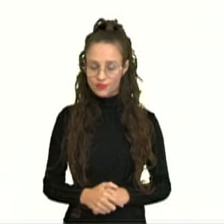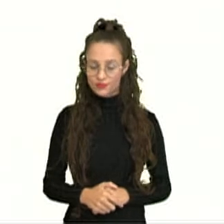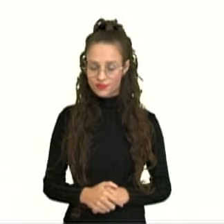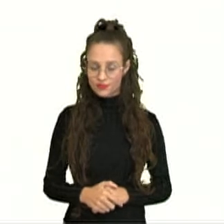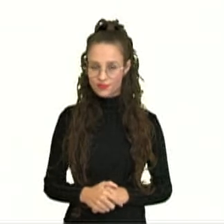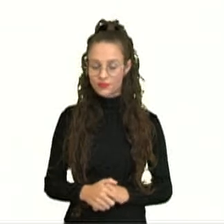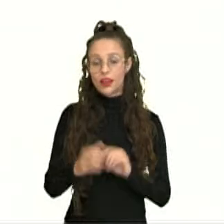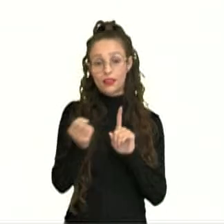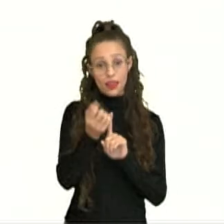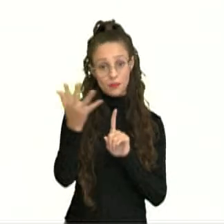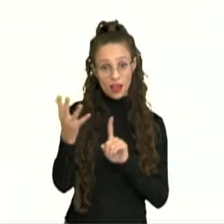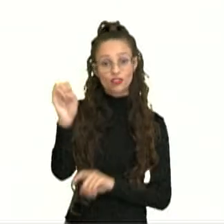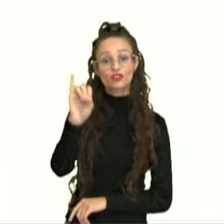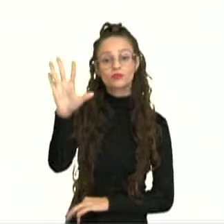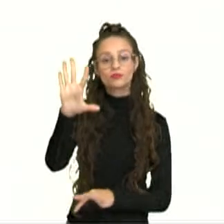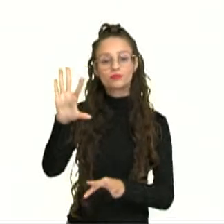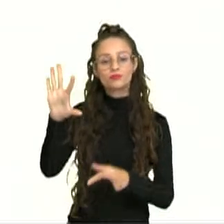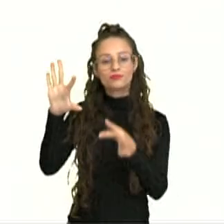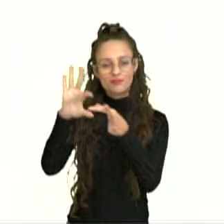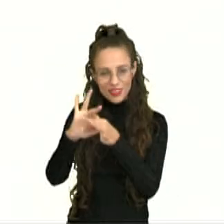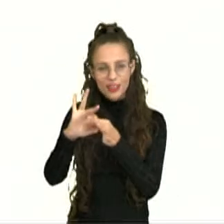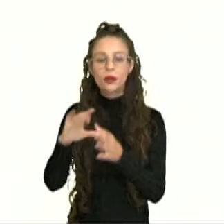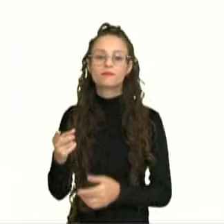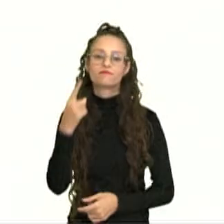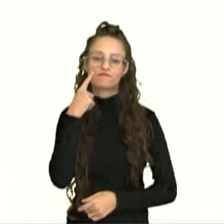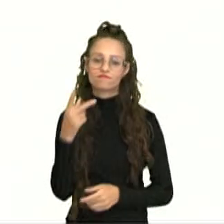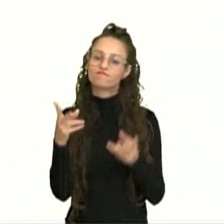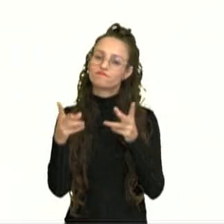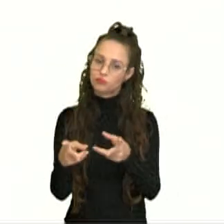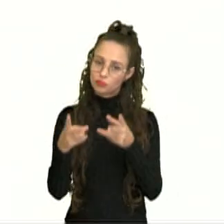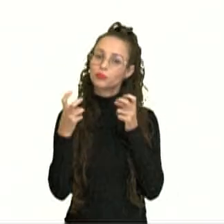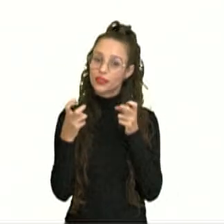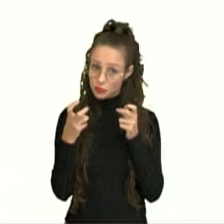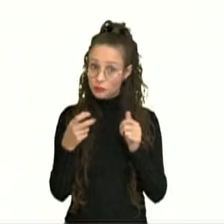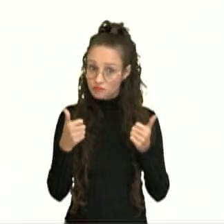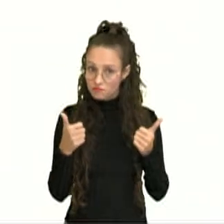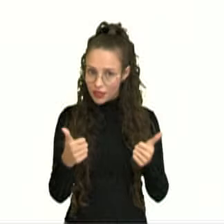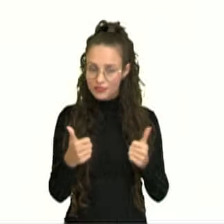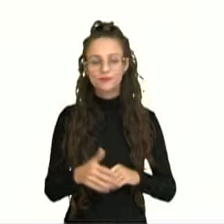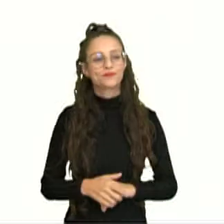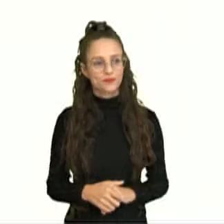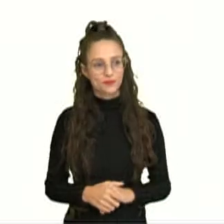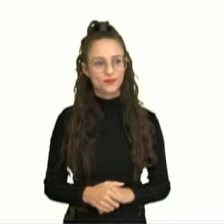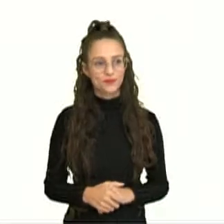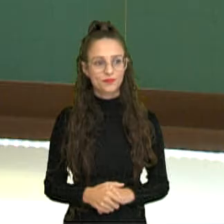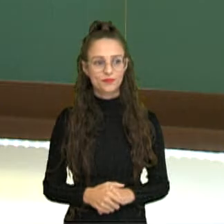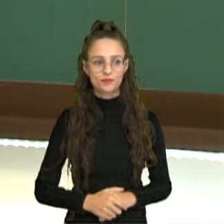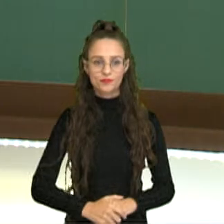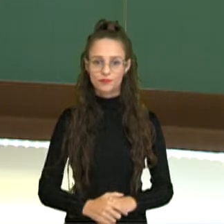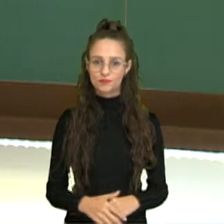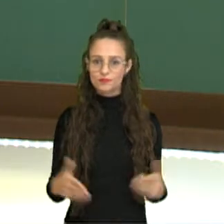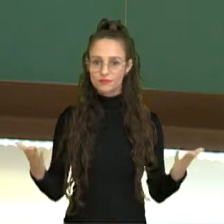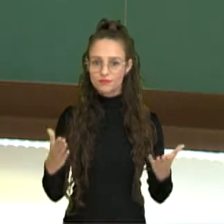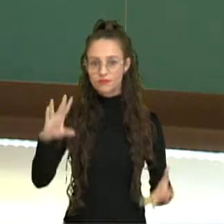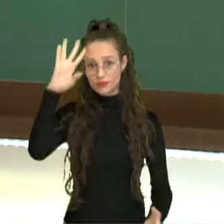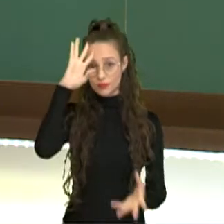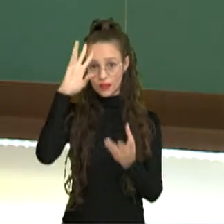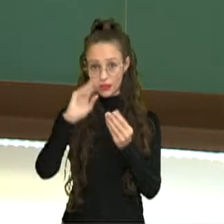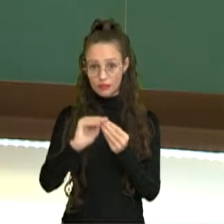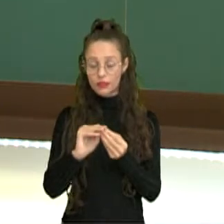verbal, na ilustração, ó, eu observo isso. Percebeu bem? Beleza.